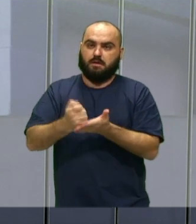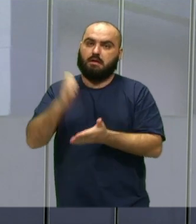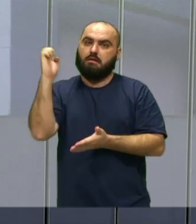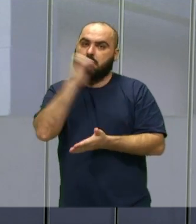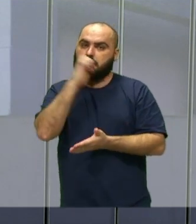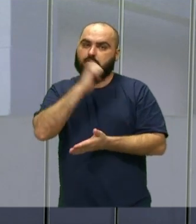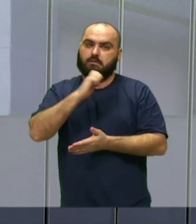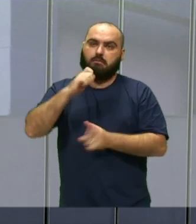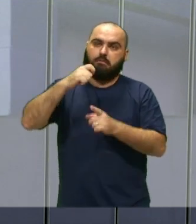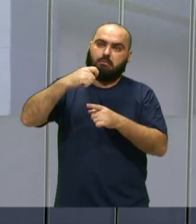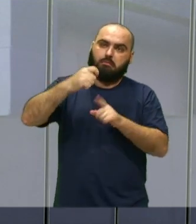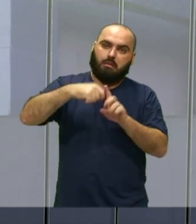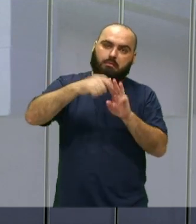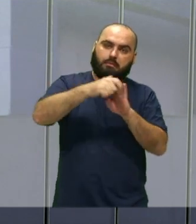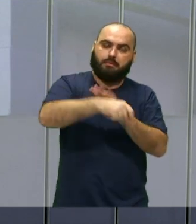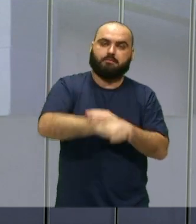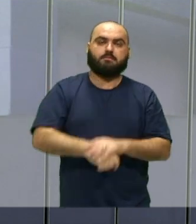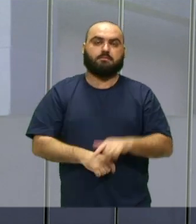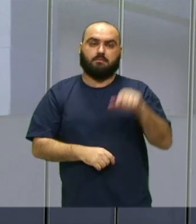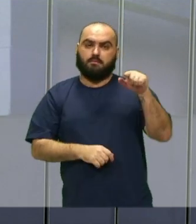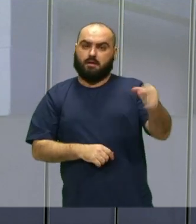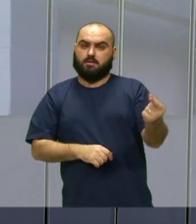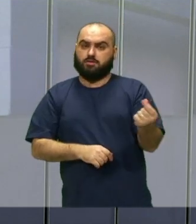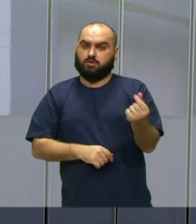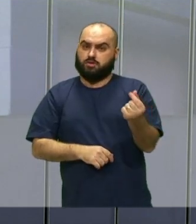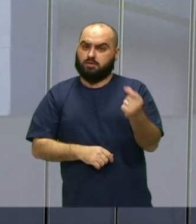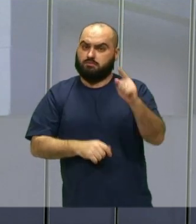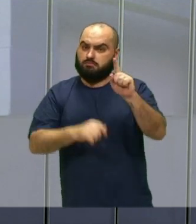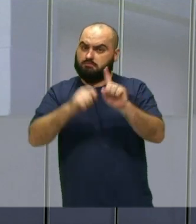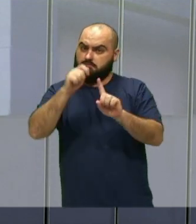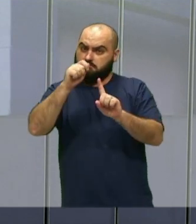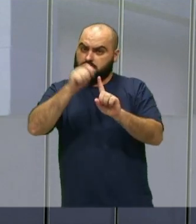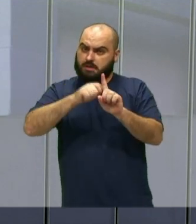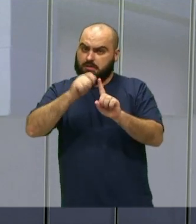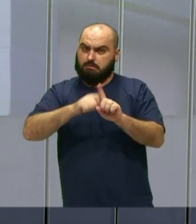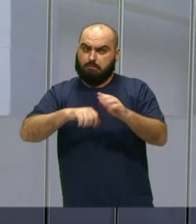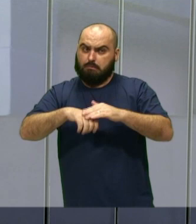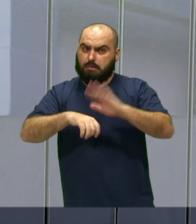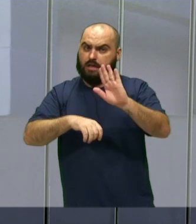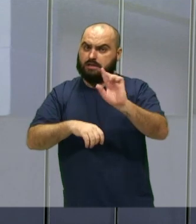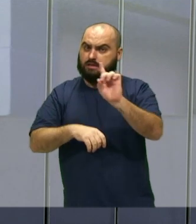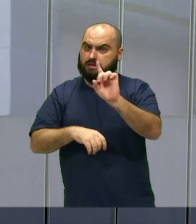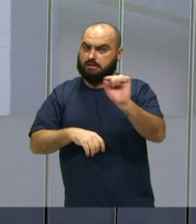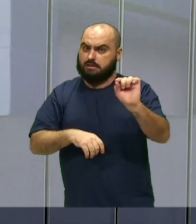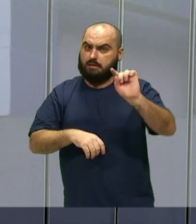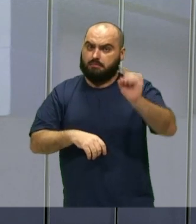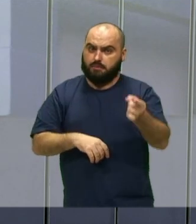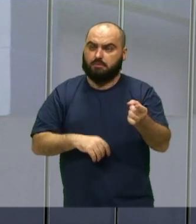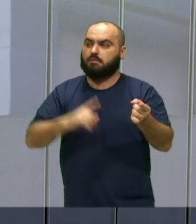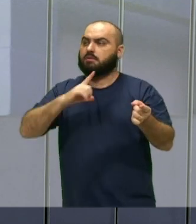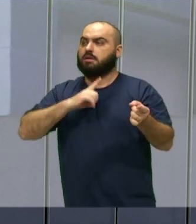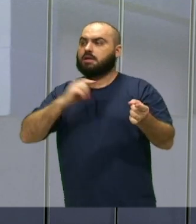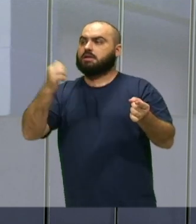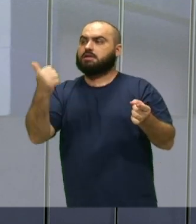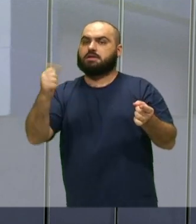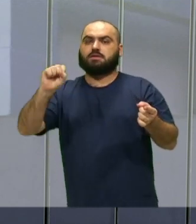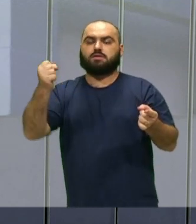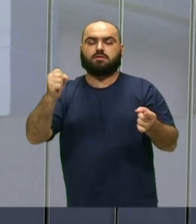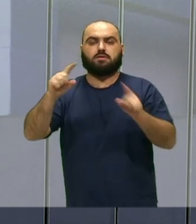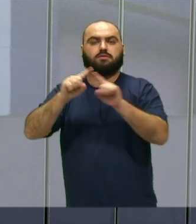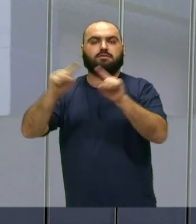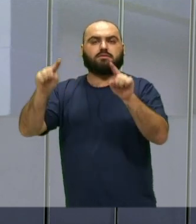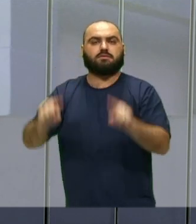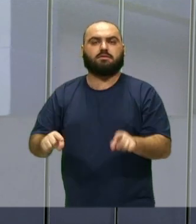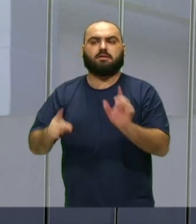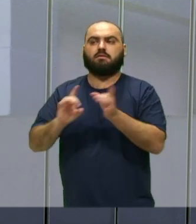ao longo dos meses. Ela recebe uma boa quantia mensal, mais de 100 mil, para ter 18 funcionários à disposição da